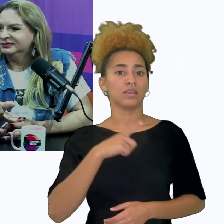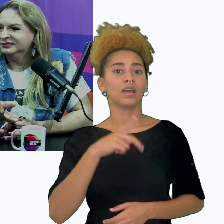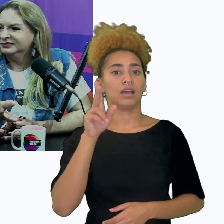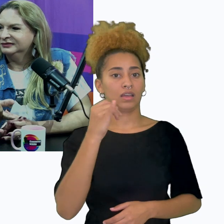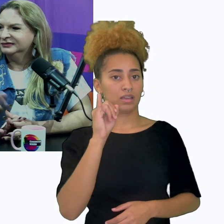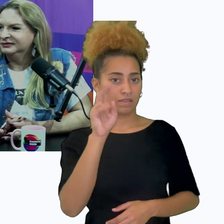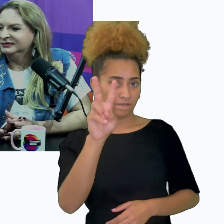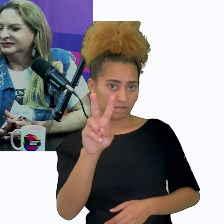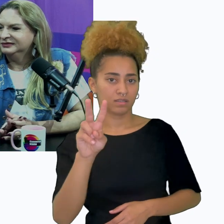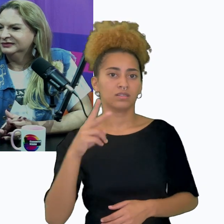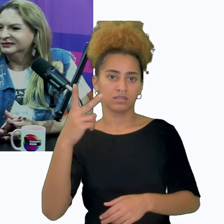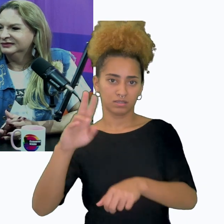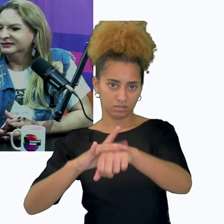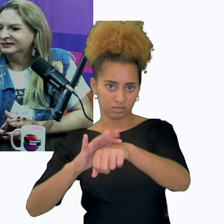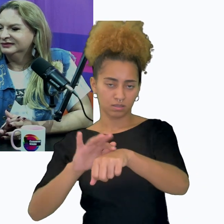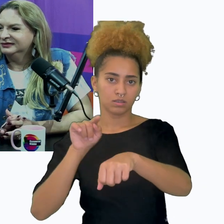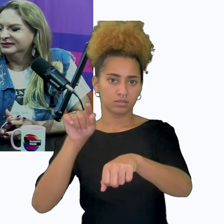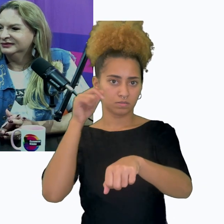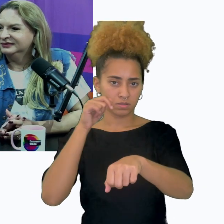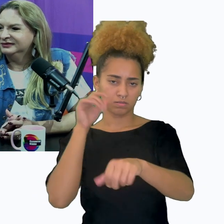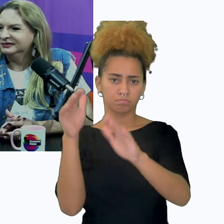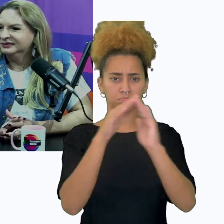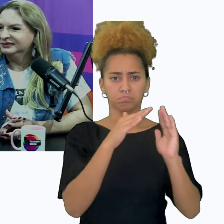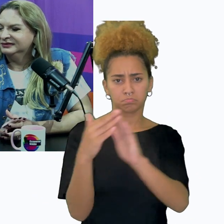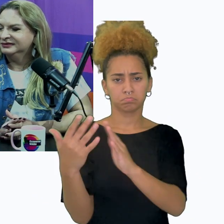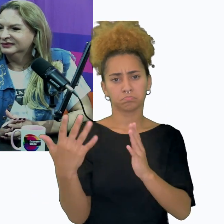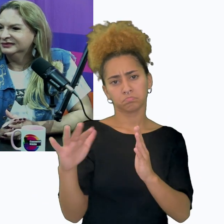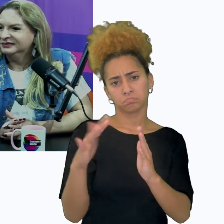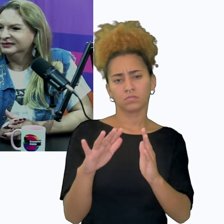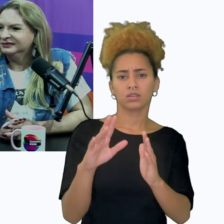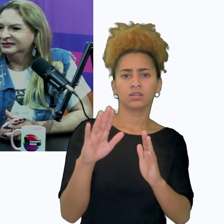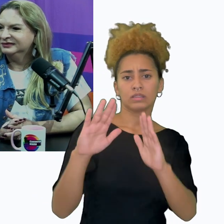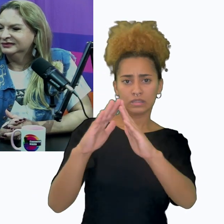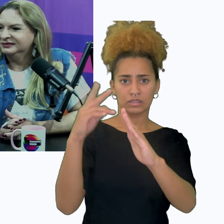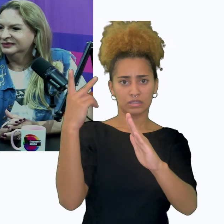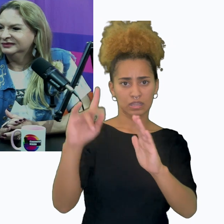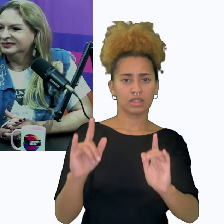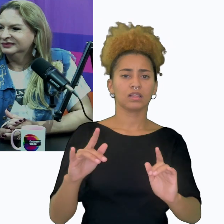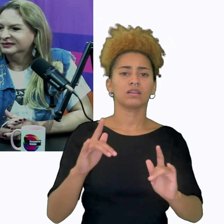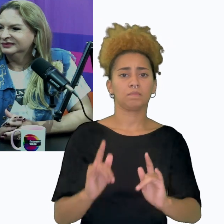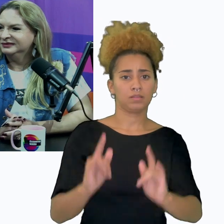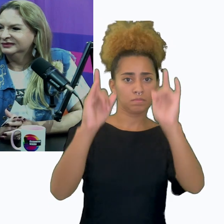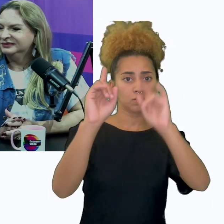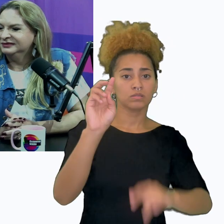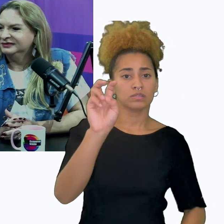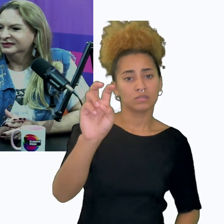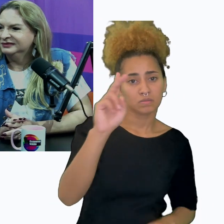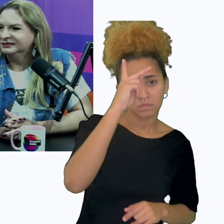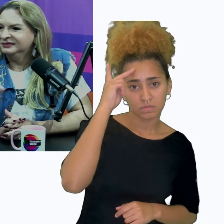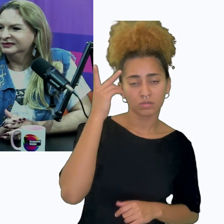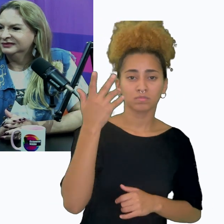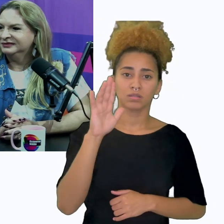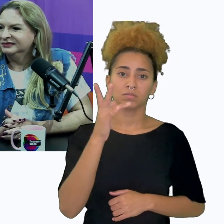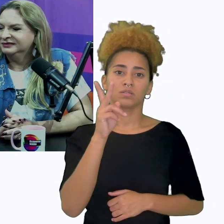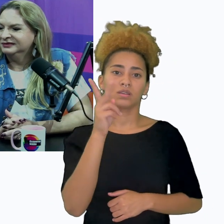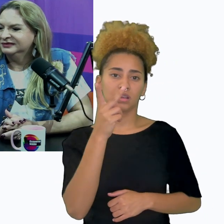na época, ela era assim, um apartamento pequeno como esse daqui, morava 4 ou 5 pessoas dentro do apartamento, né? E tinha uma que